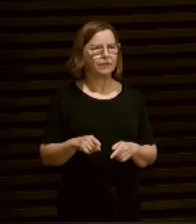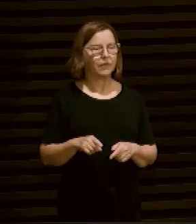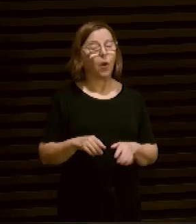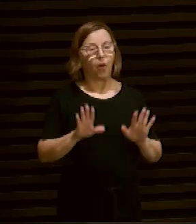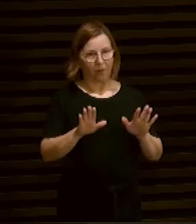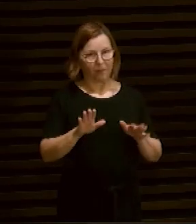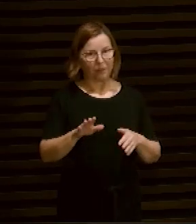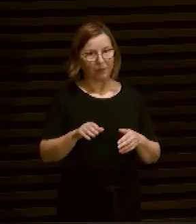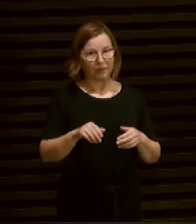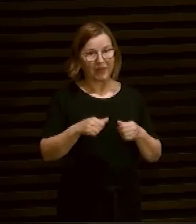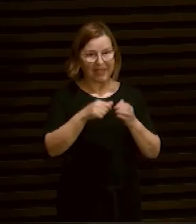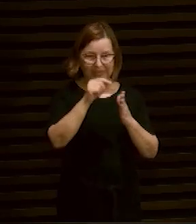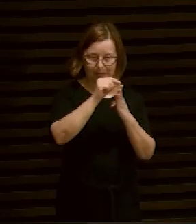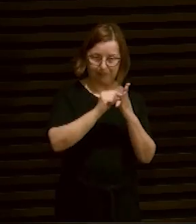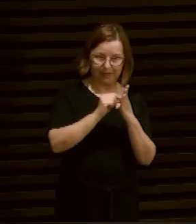31, agora.